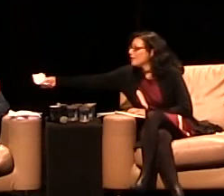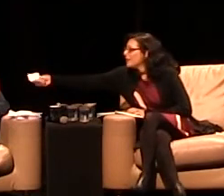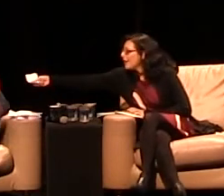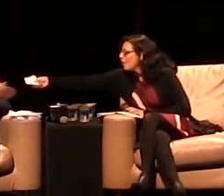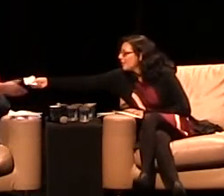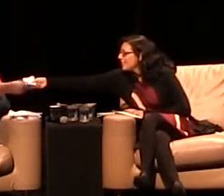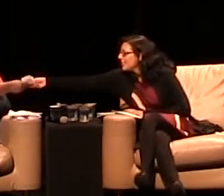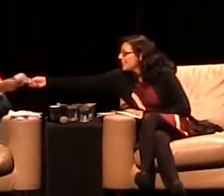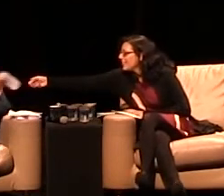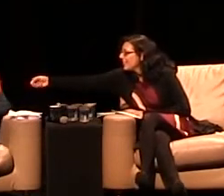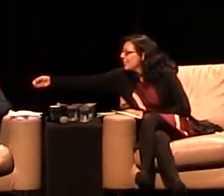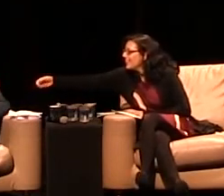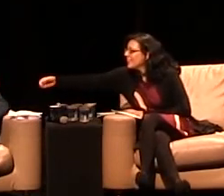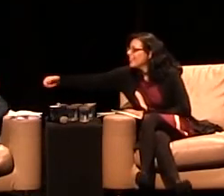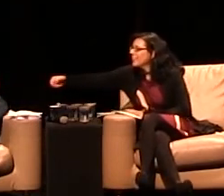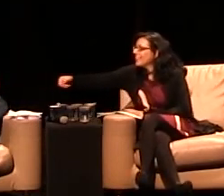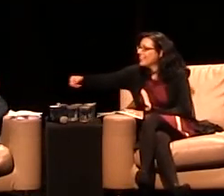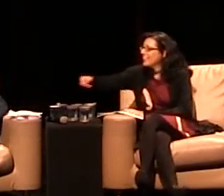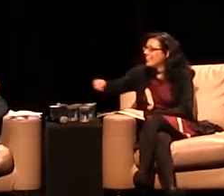Ela...